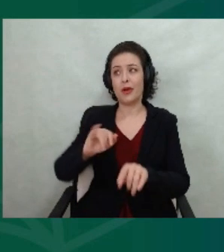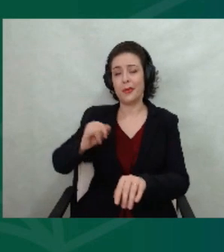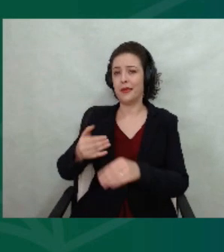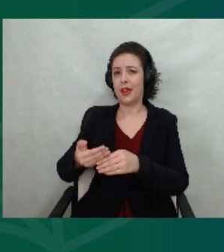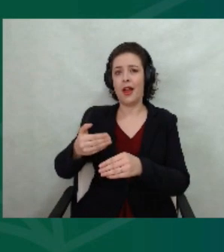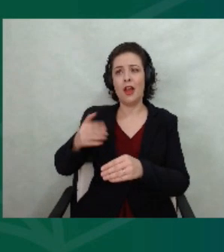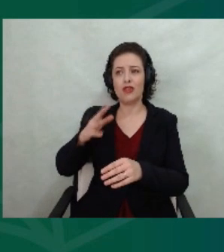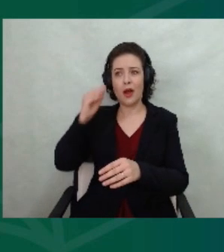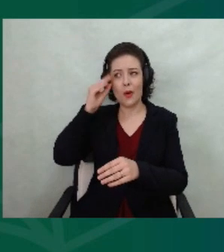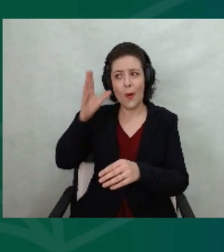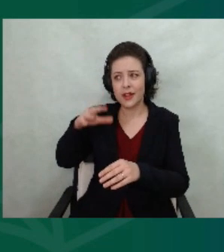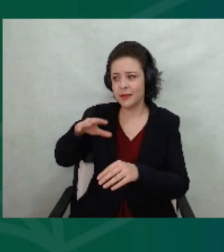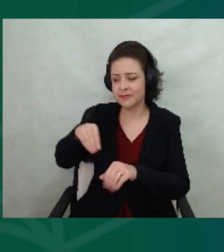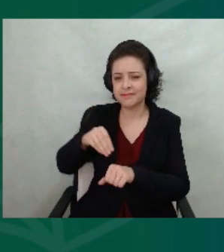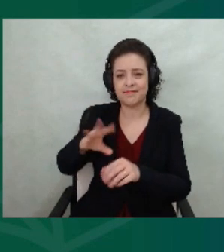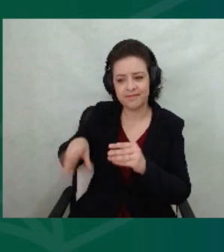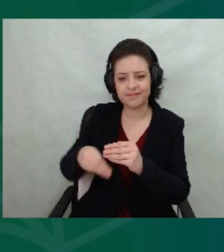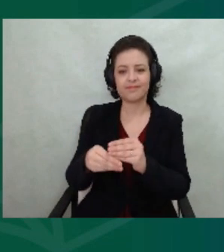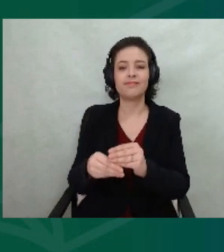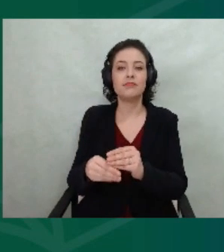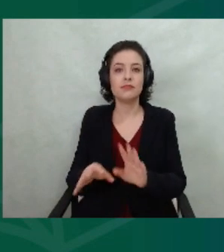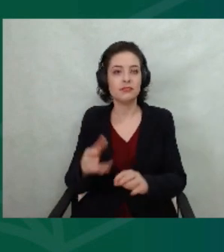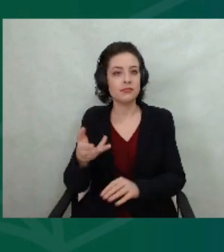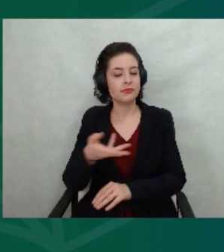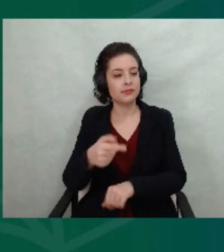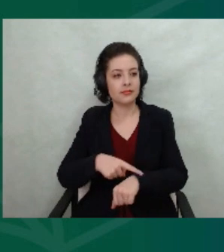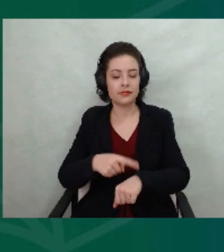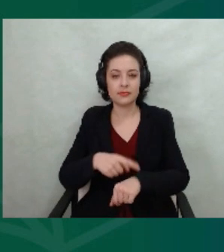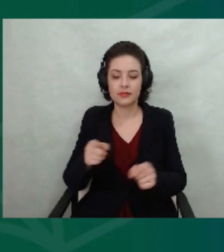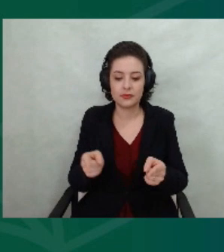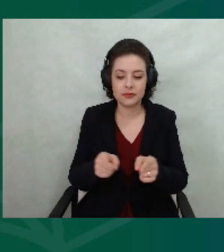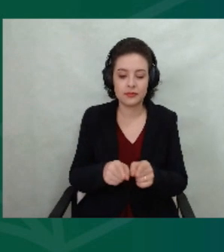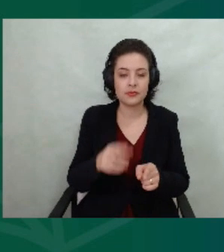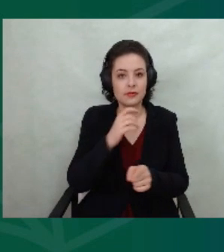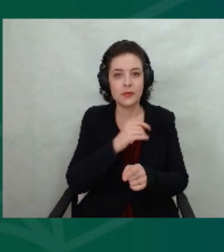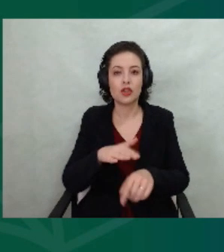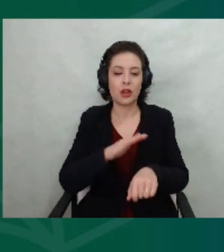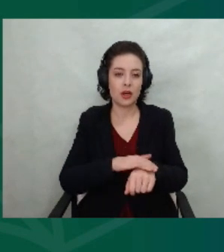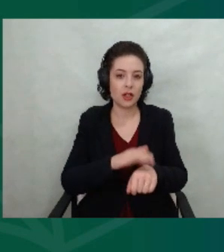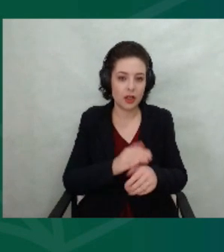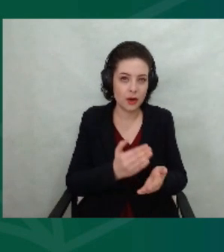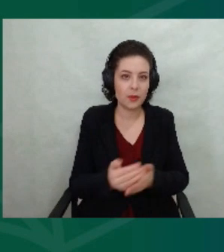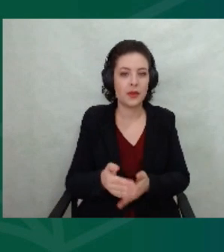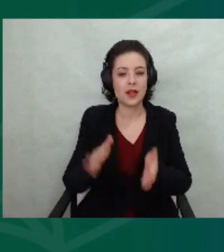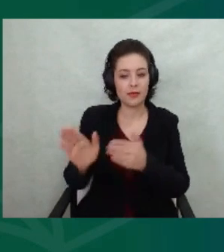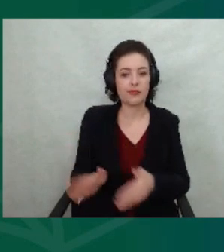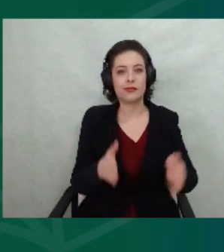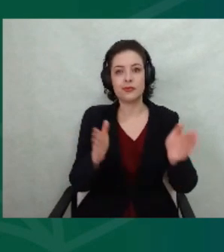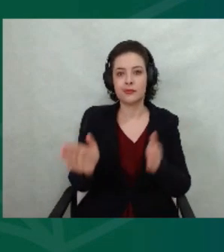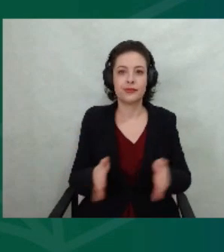sim, com um tempo muito menor, partir para uma produção em grande escala. Próxima.